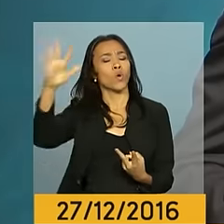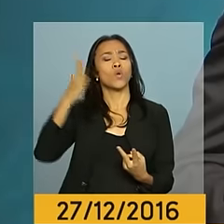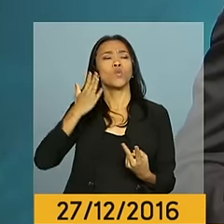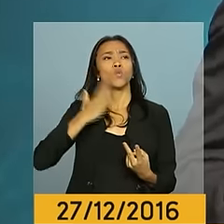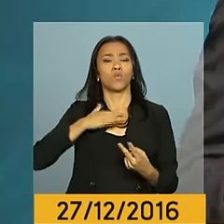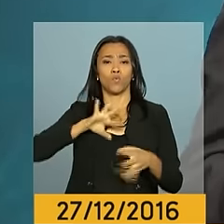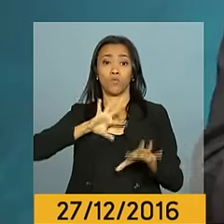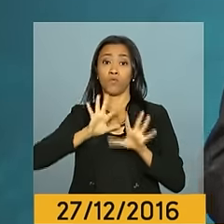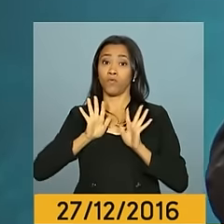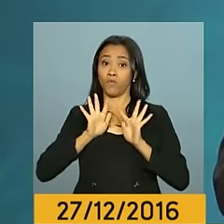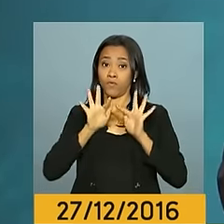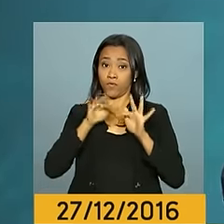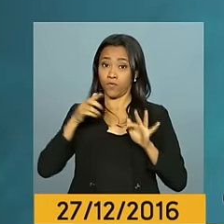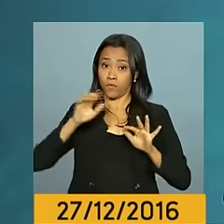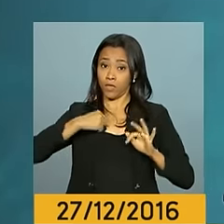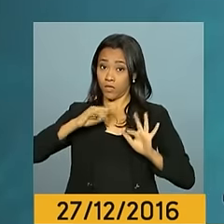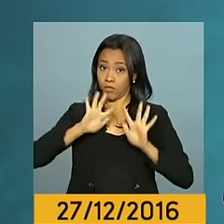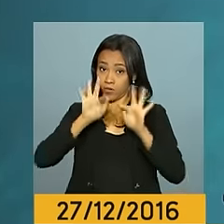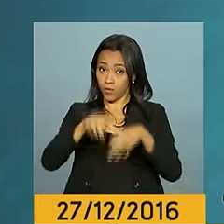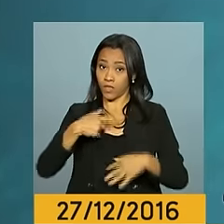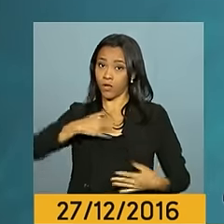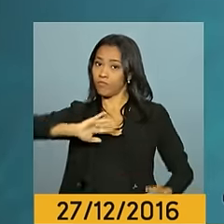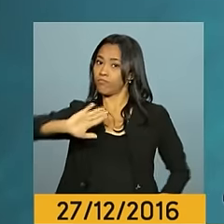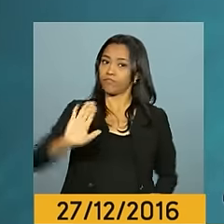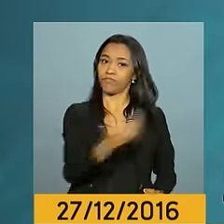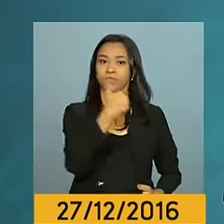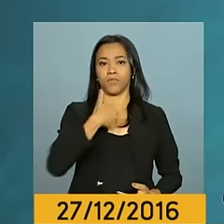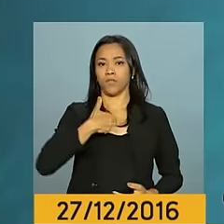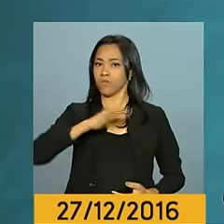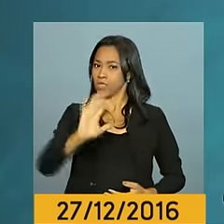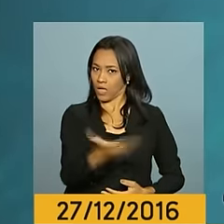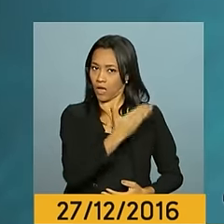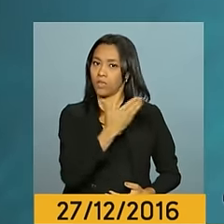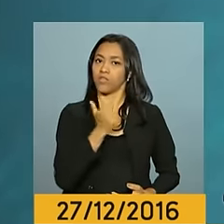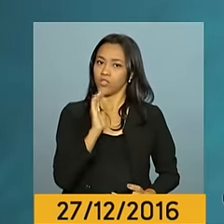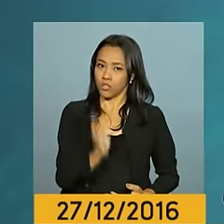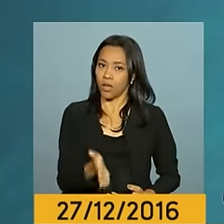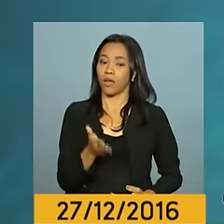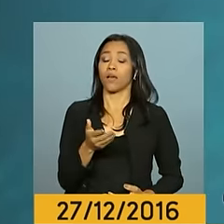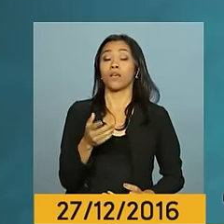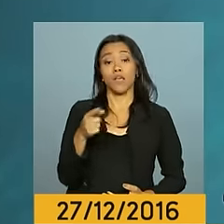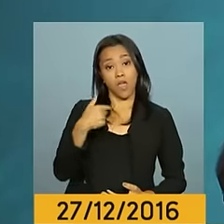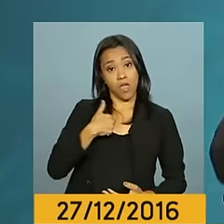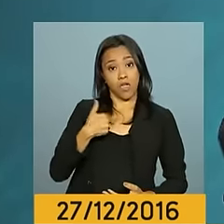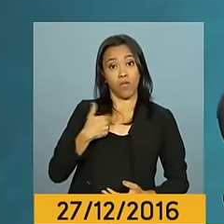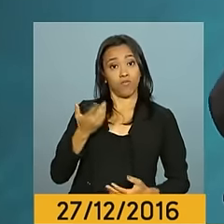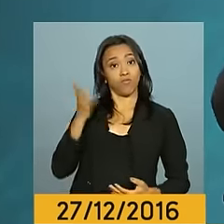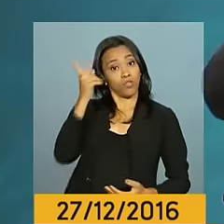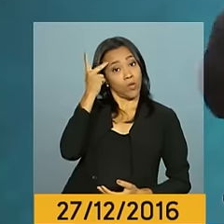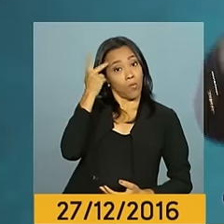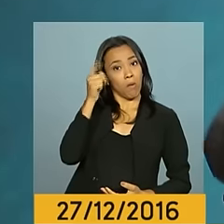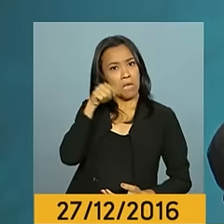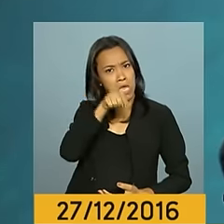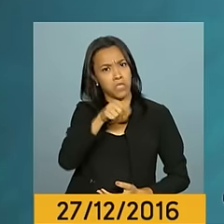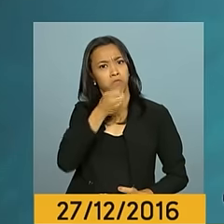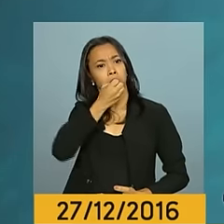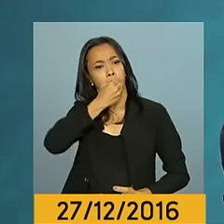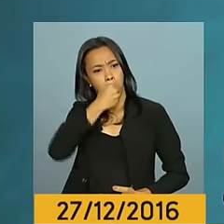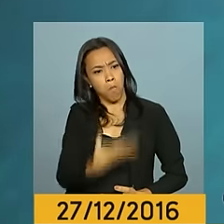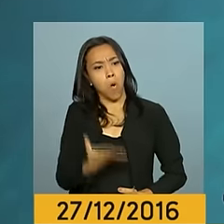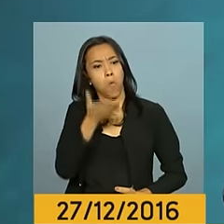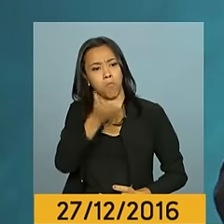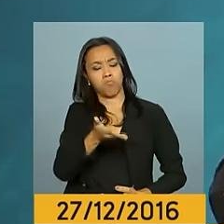mandato vocês possam dizer que embora sendo eu de São Paulo vocês possam dizer Esse foi o maior Presidente